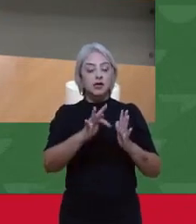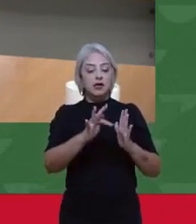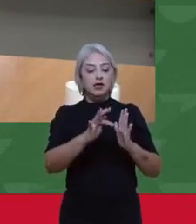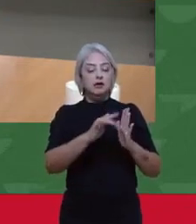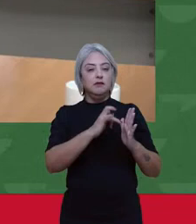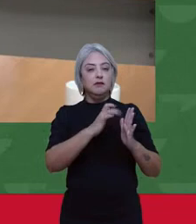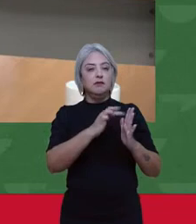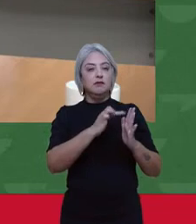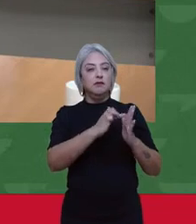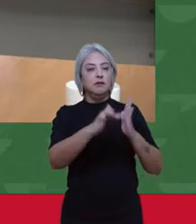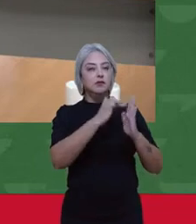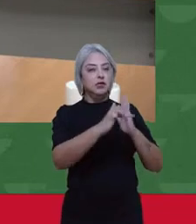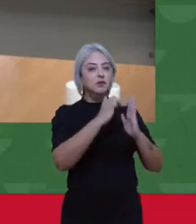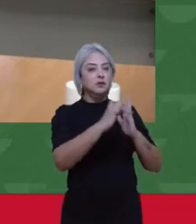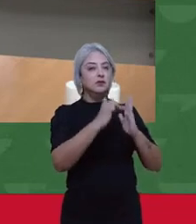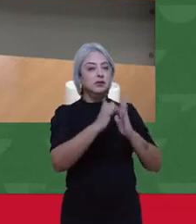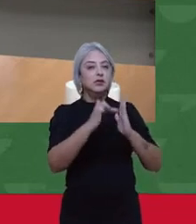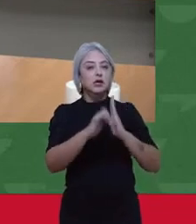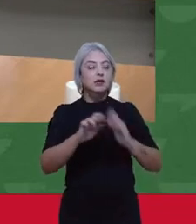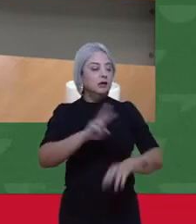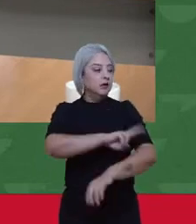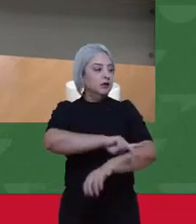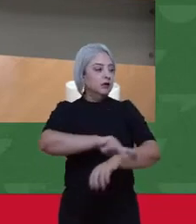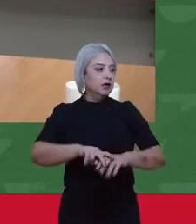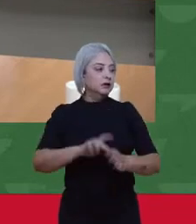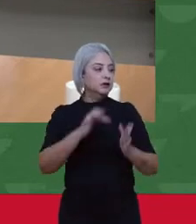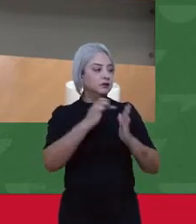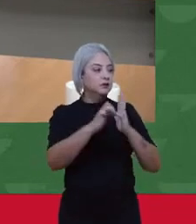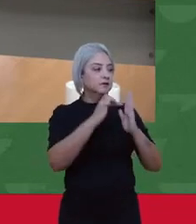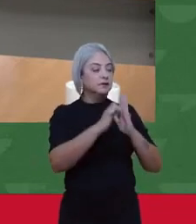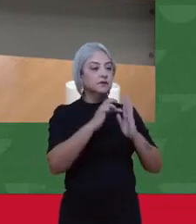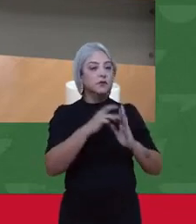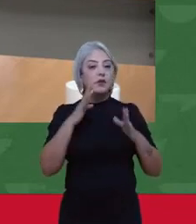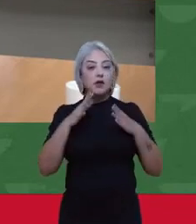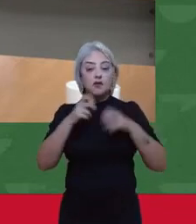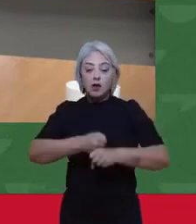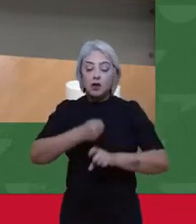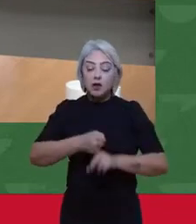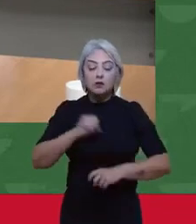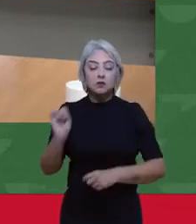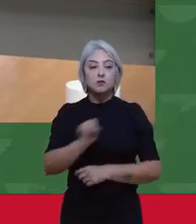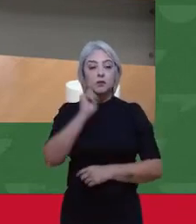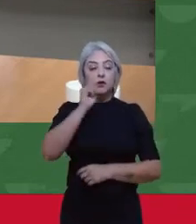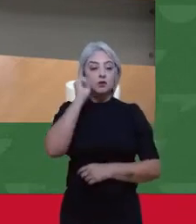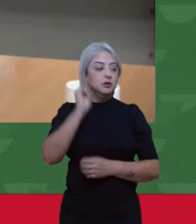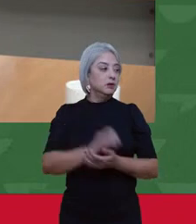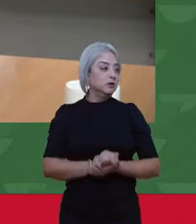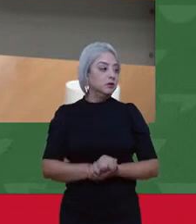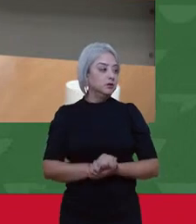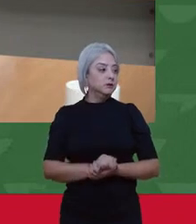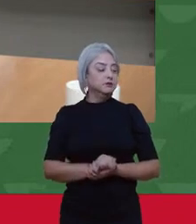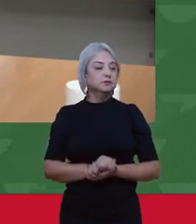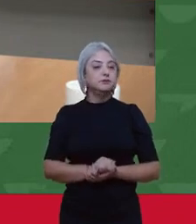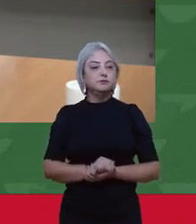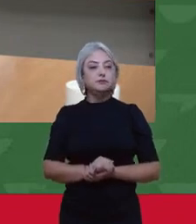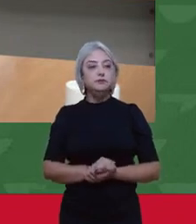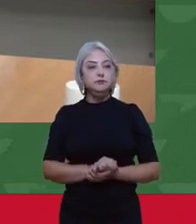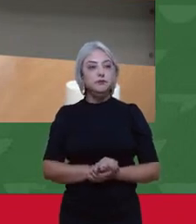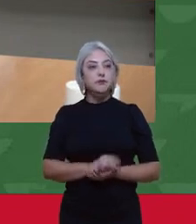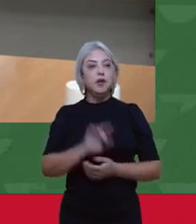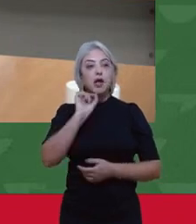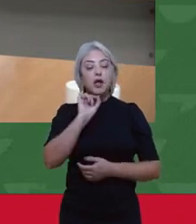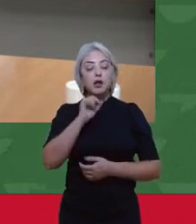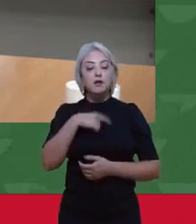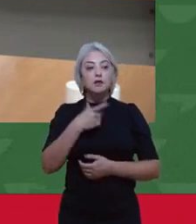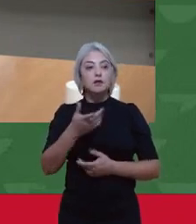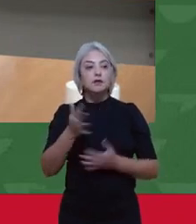dizendo parabéns aos nossos companheiros por estar sempre lutando por causas tão importantes da vida do nosso povo. Luziane Lins,